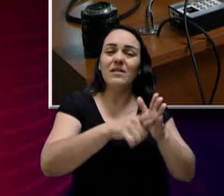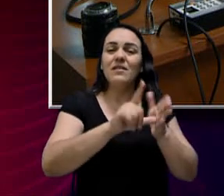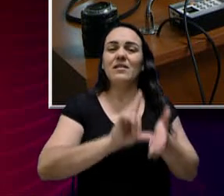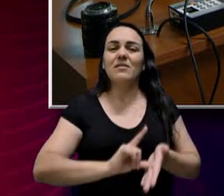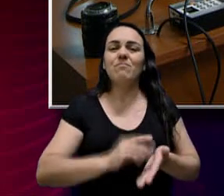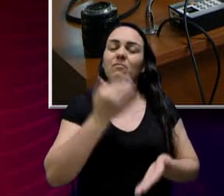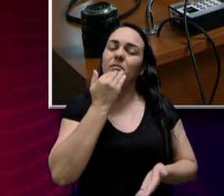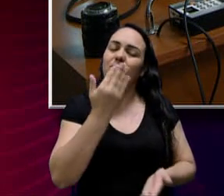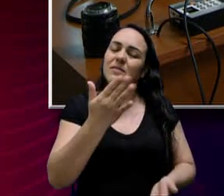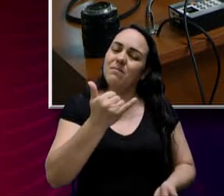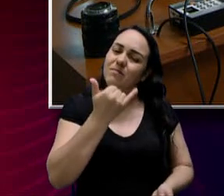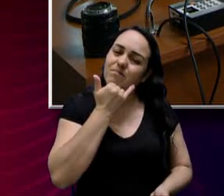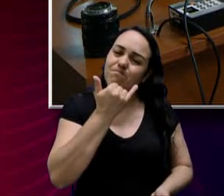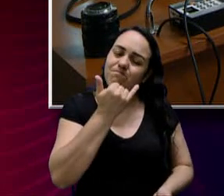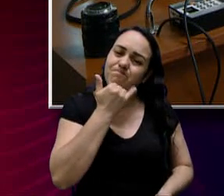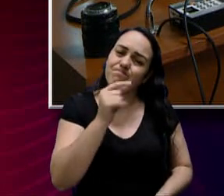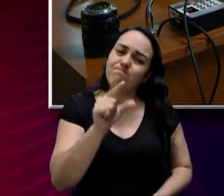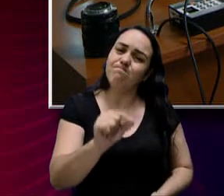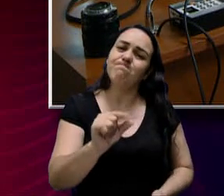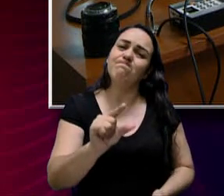gostaria de pedir perdão